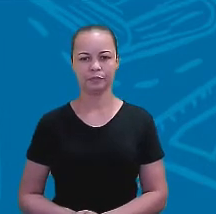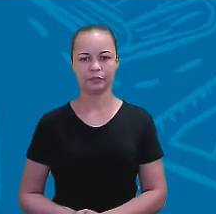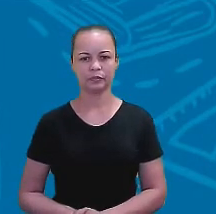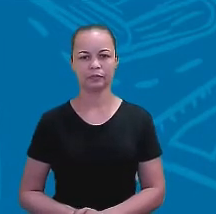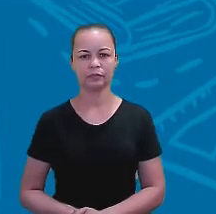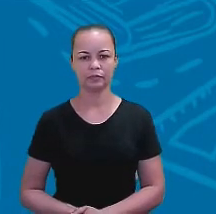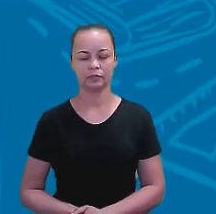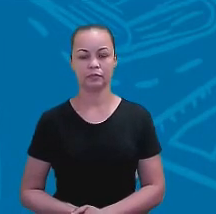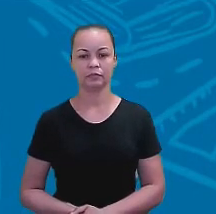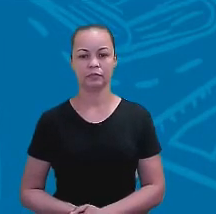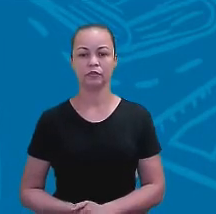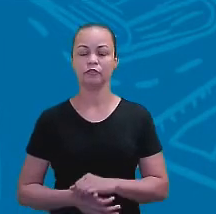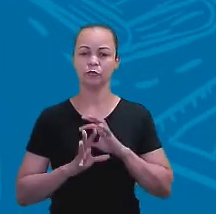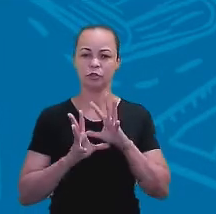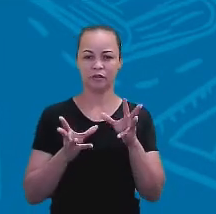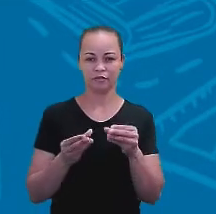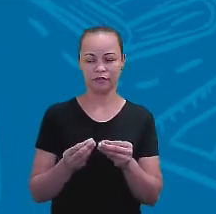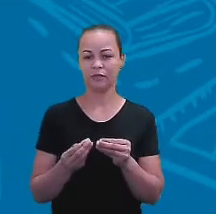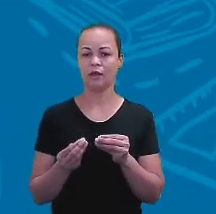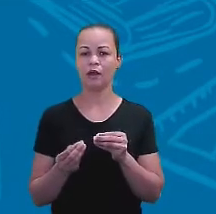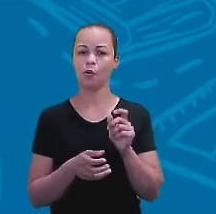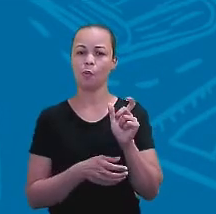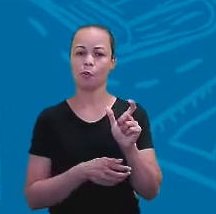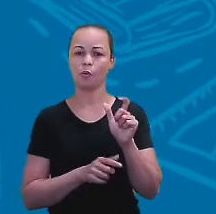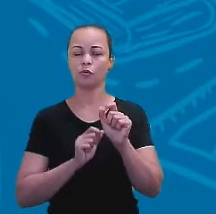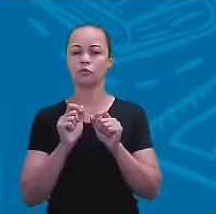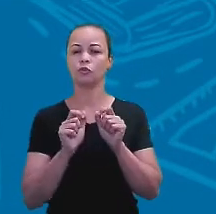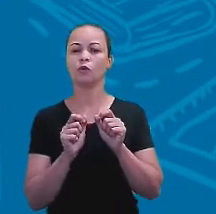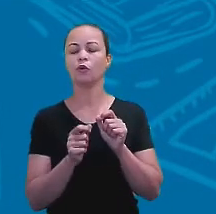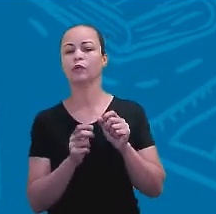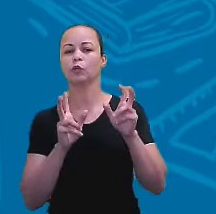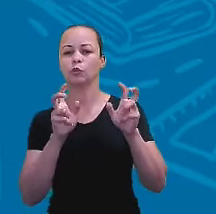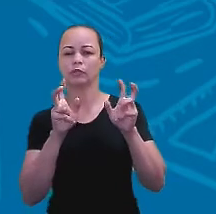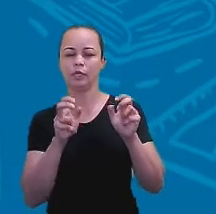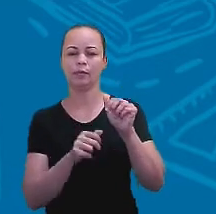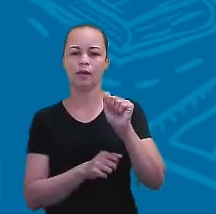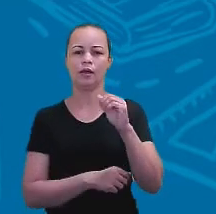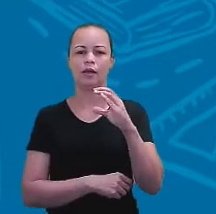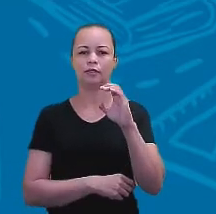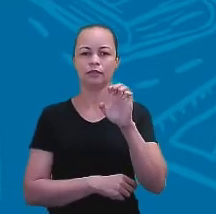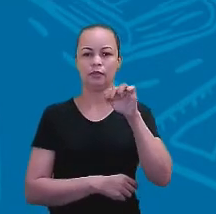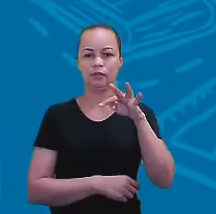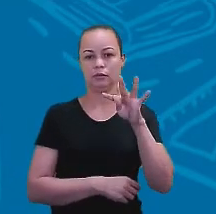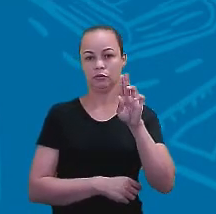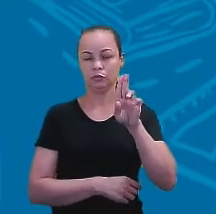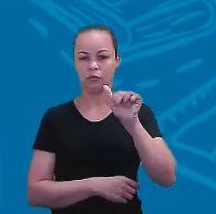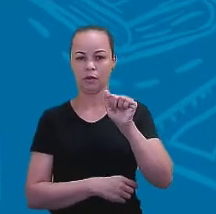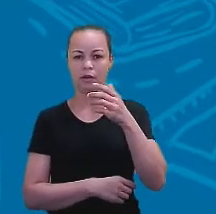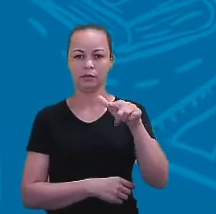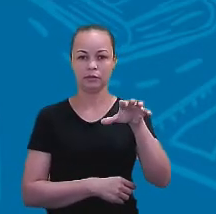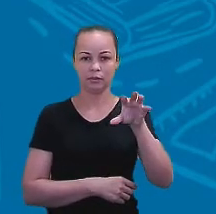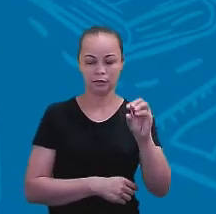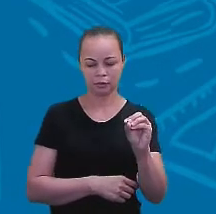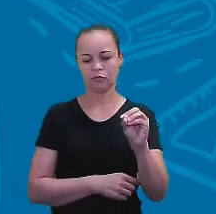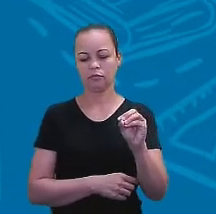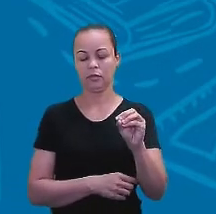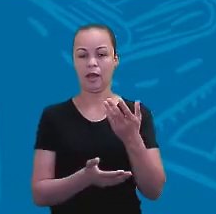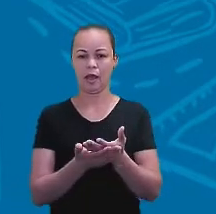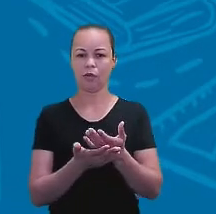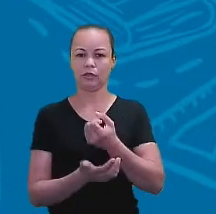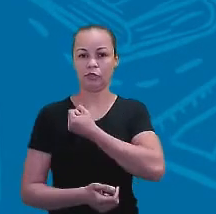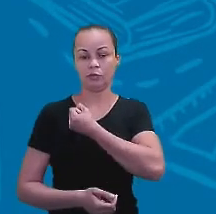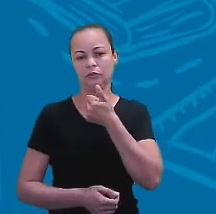vamos revisar aí um pouquinho sobre a acentuação na nossa aula de número 16. Tá bom? Então,